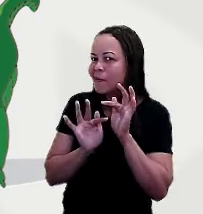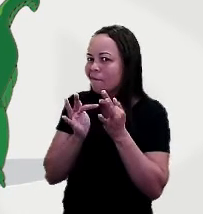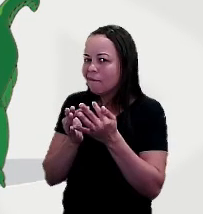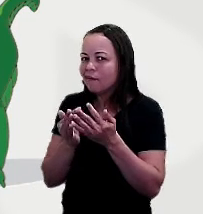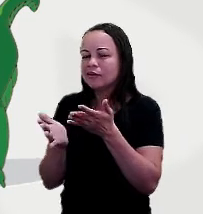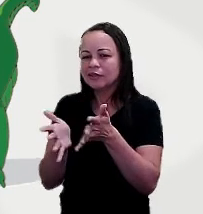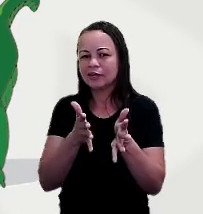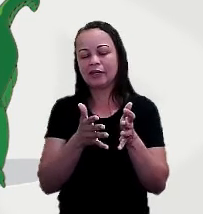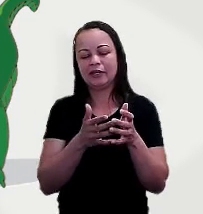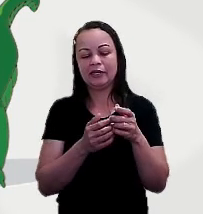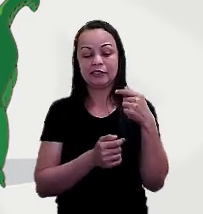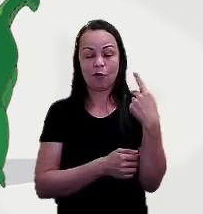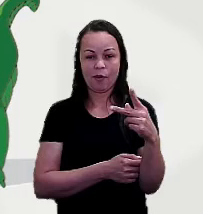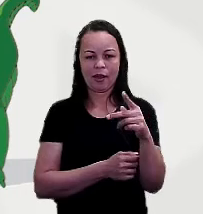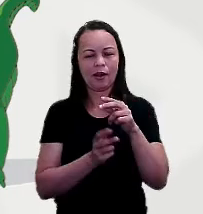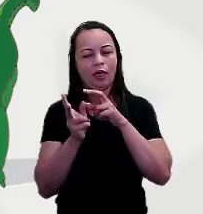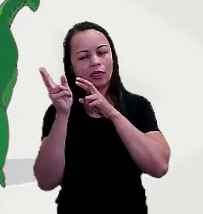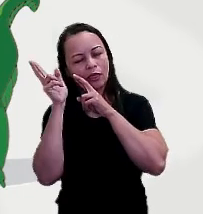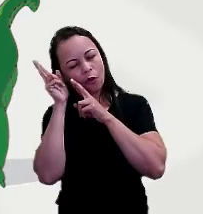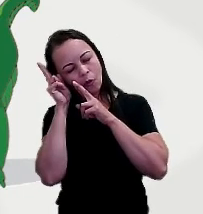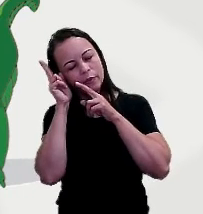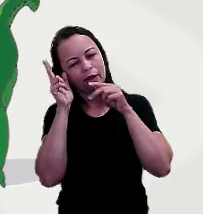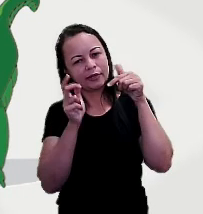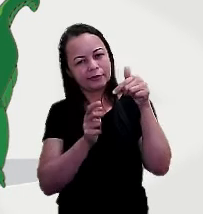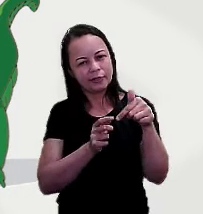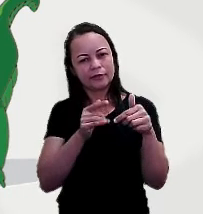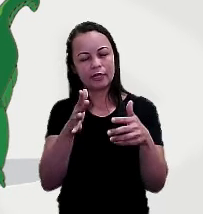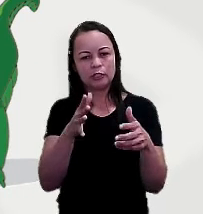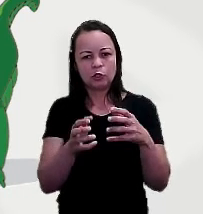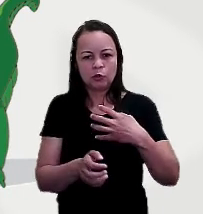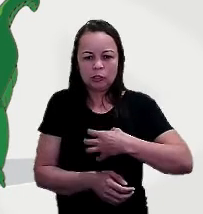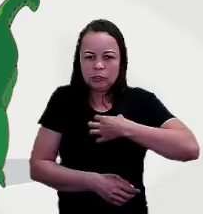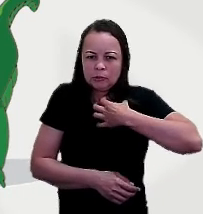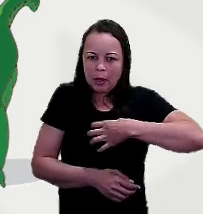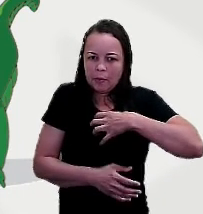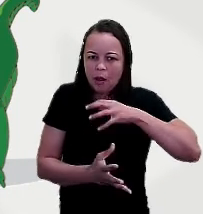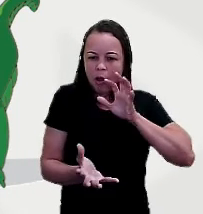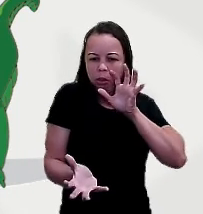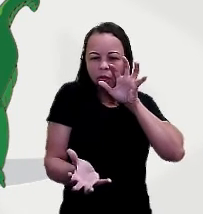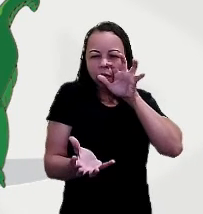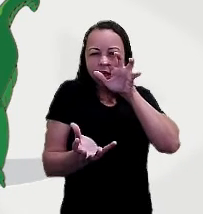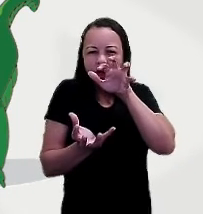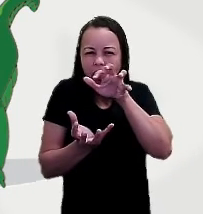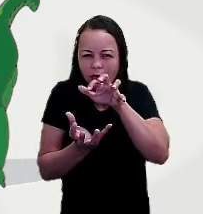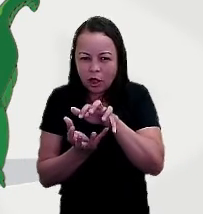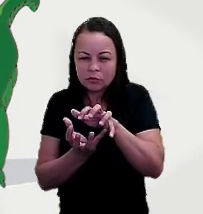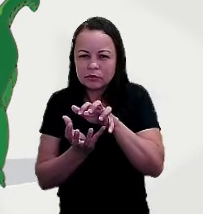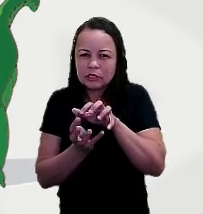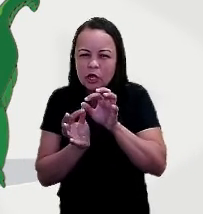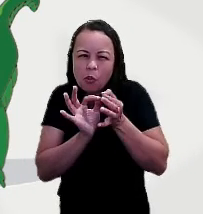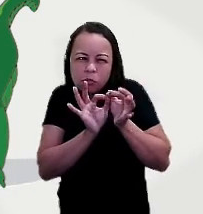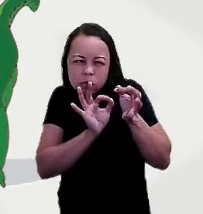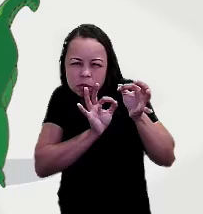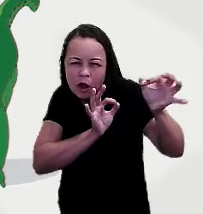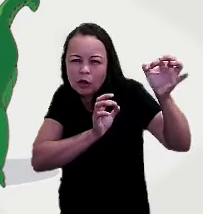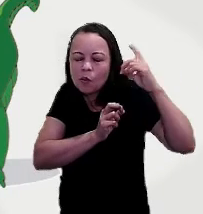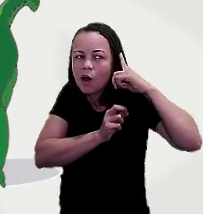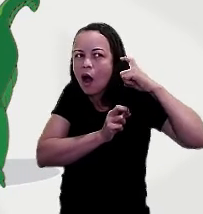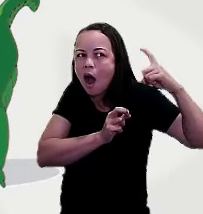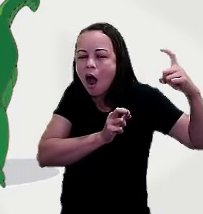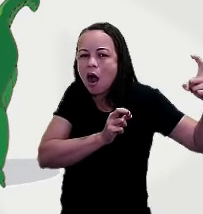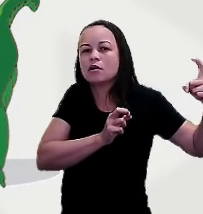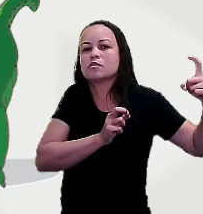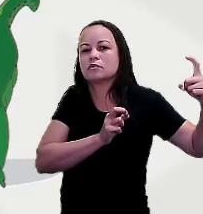7 anos. E quando fica brava, dá um berro que dá para ouvir a 10 léguas de